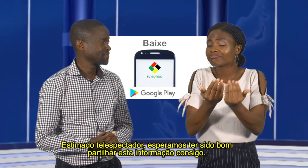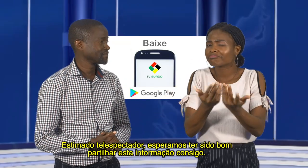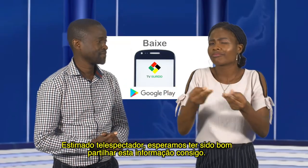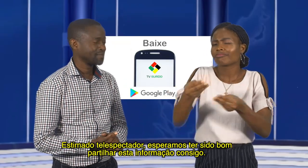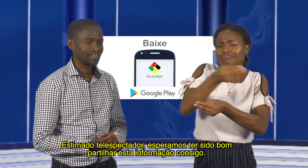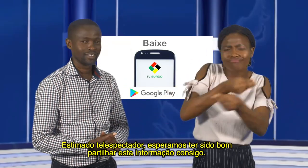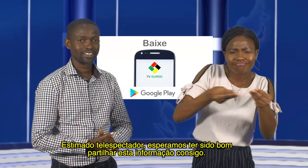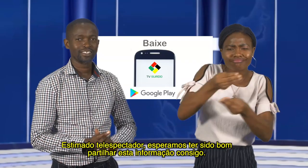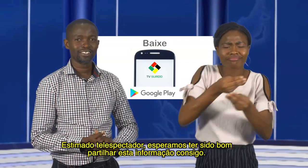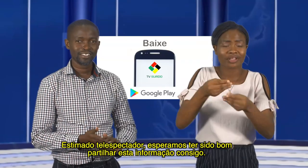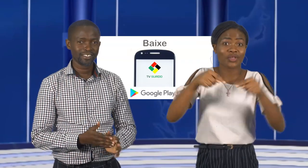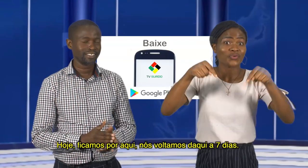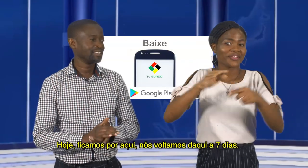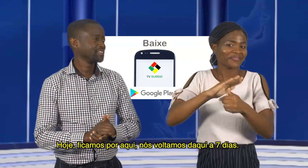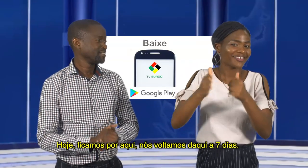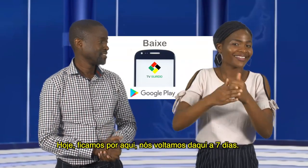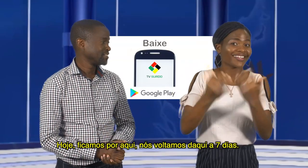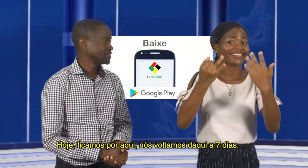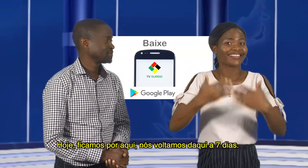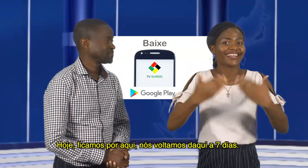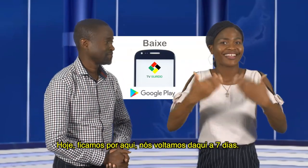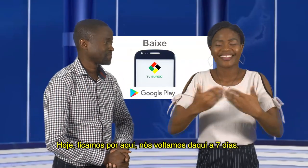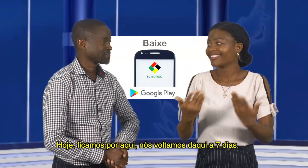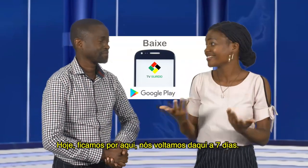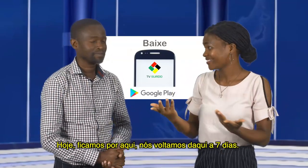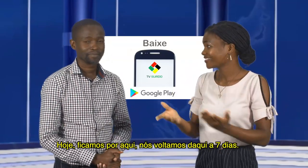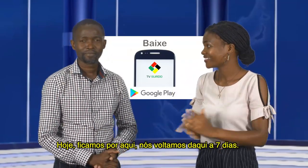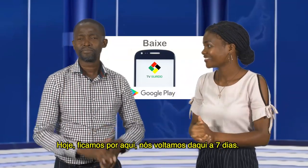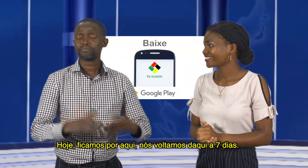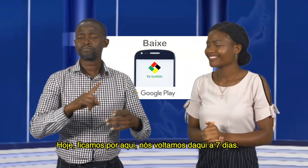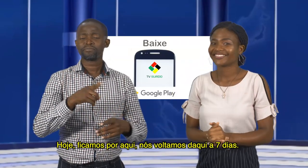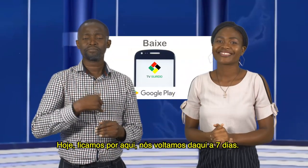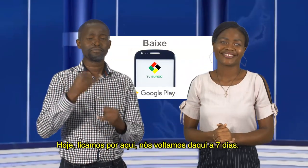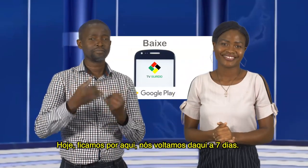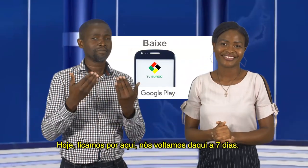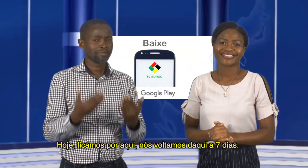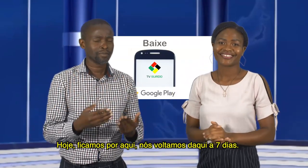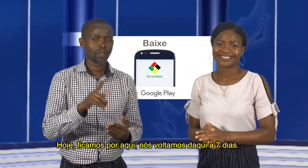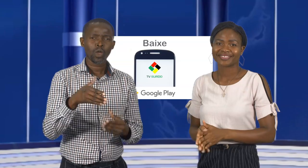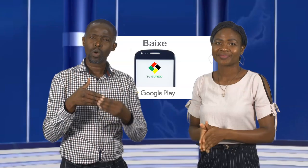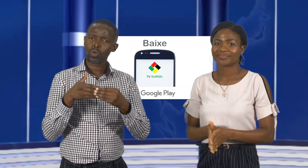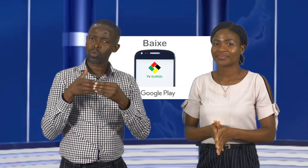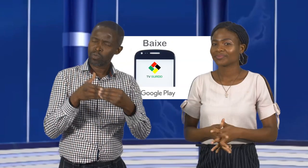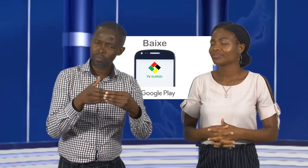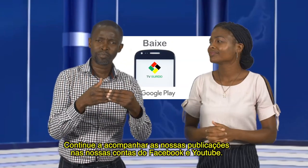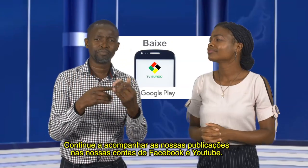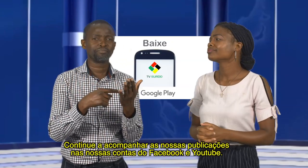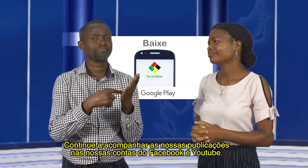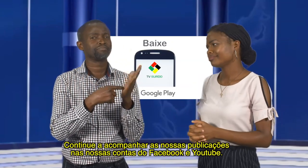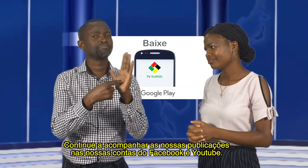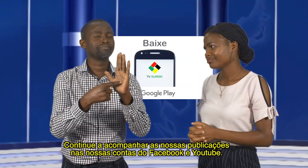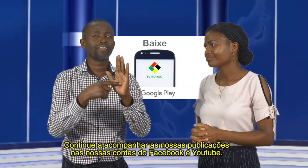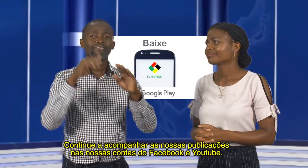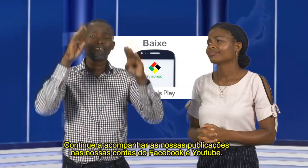partilhar esta informação consigo. Hoje, ficamos por aqui e prometemos voltar daqui a sete dias.